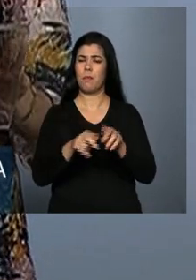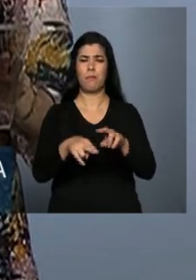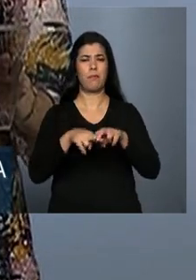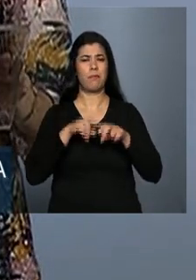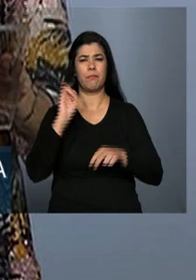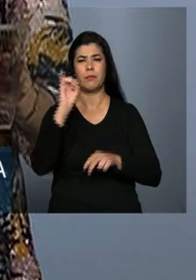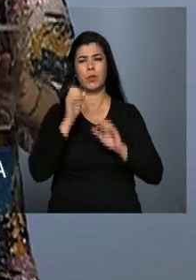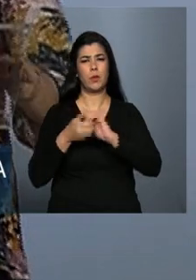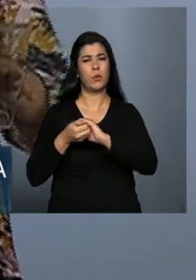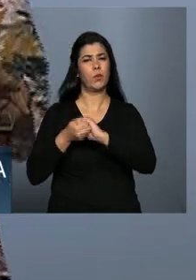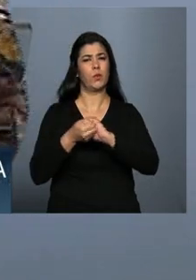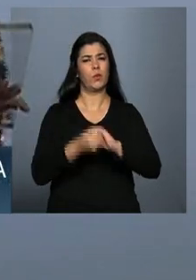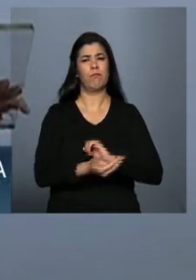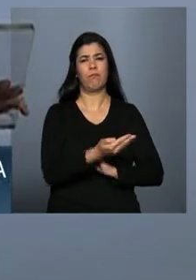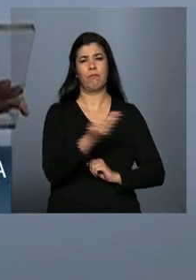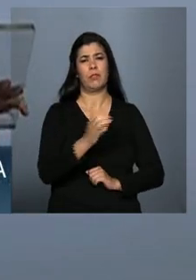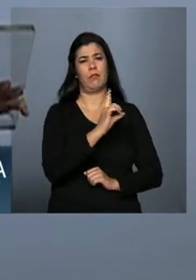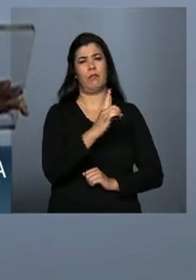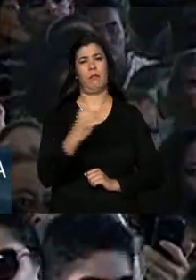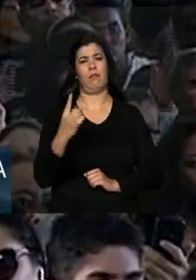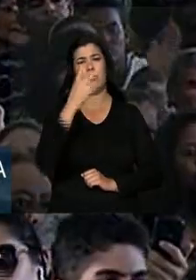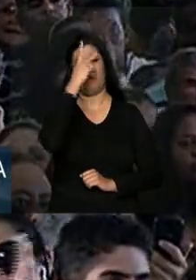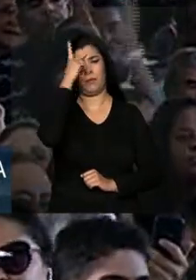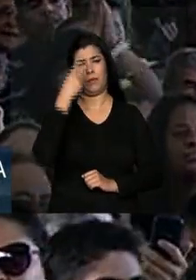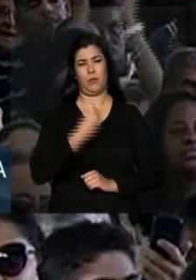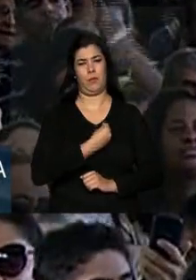de vocês.